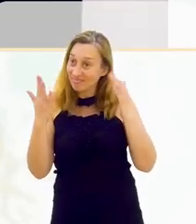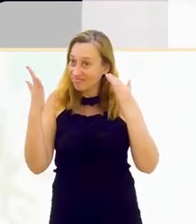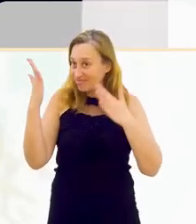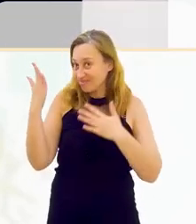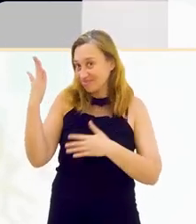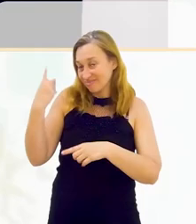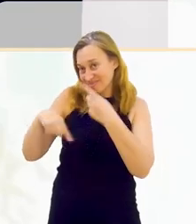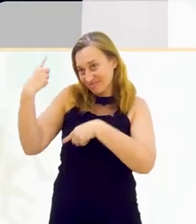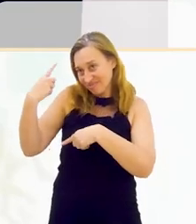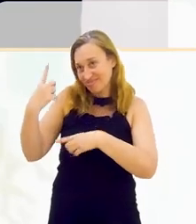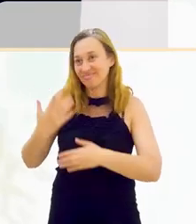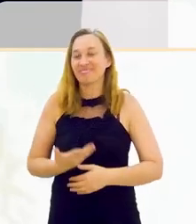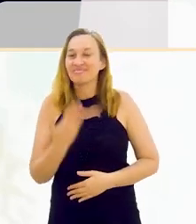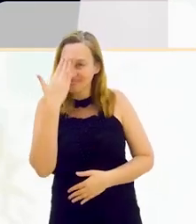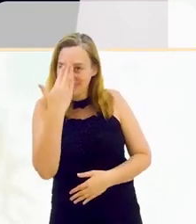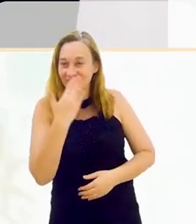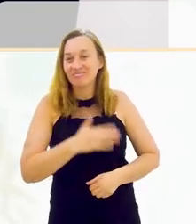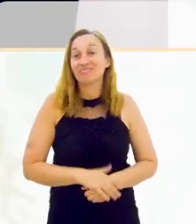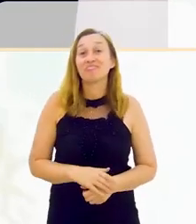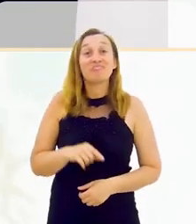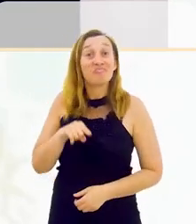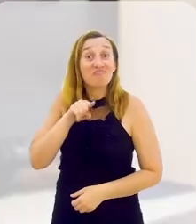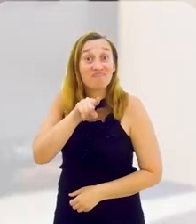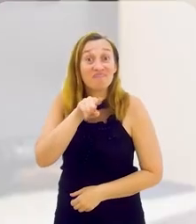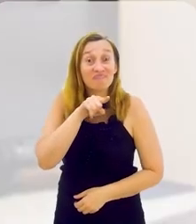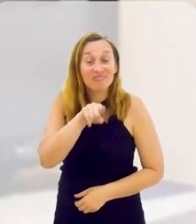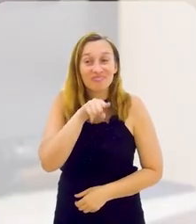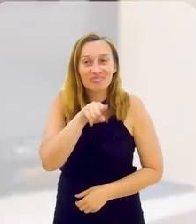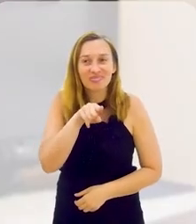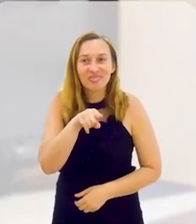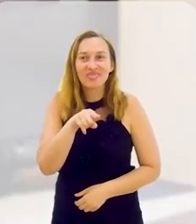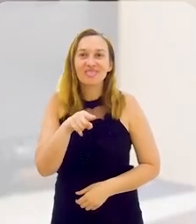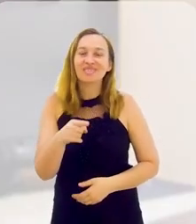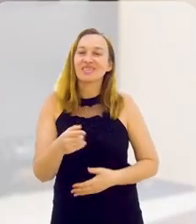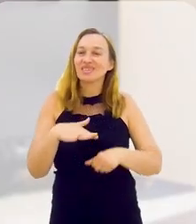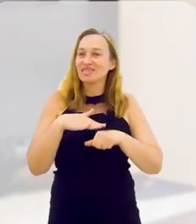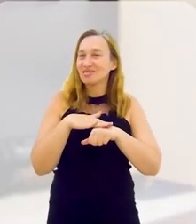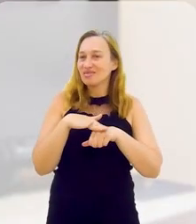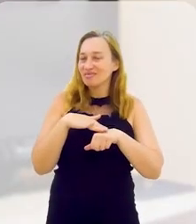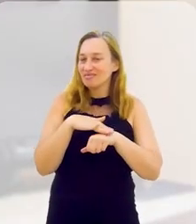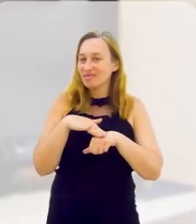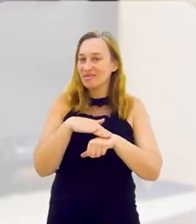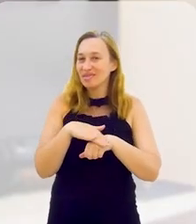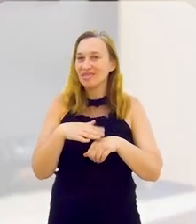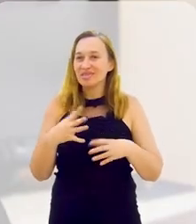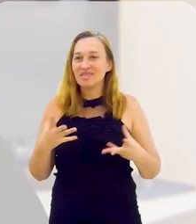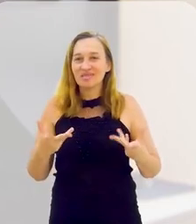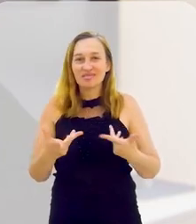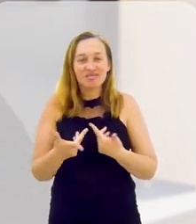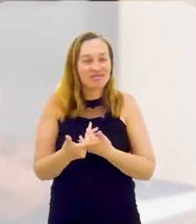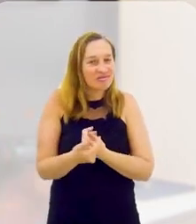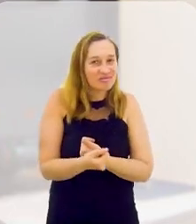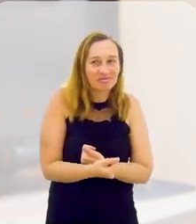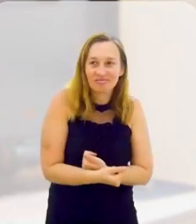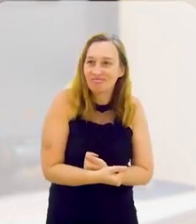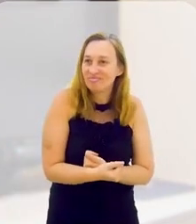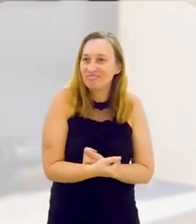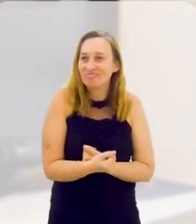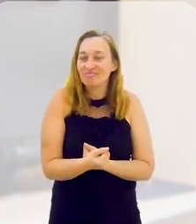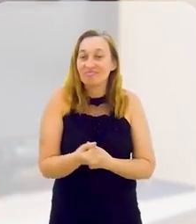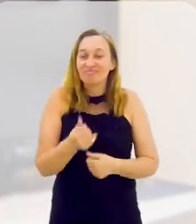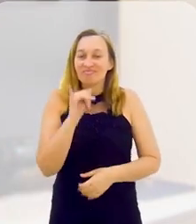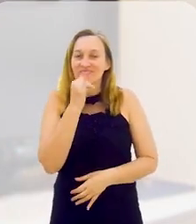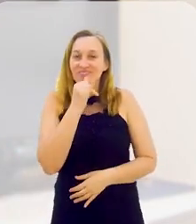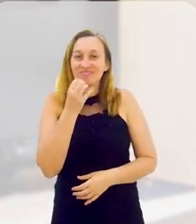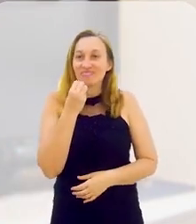e sucesso. Obrigado. E para você que curtiu essa conversa com a gente, uma enxurrada de